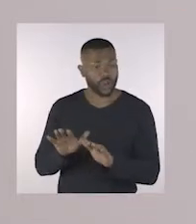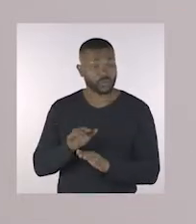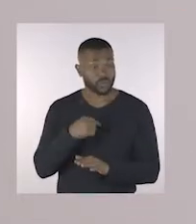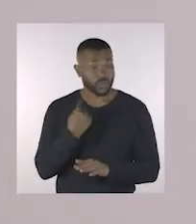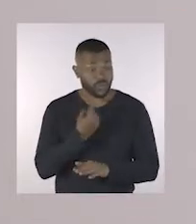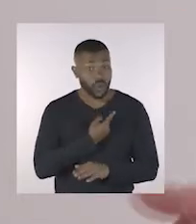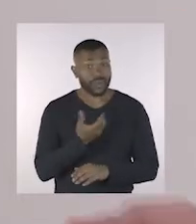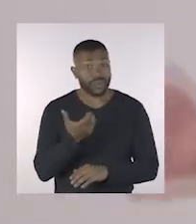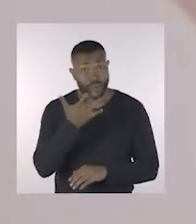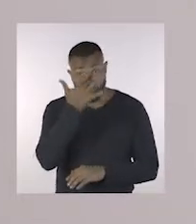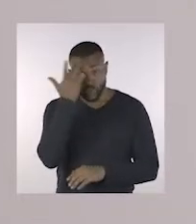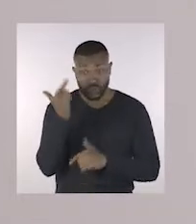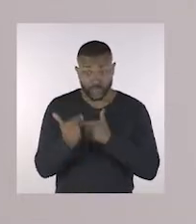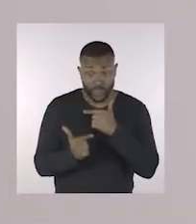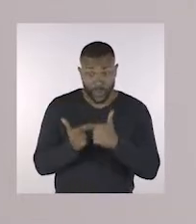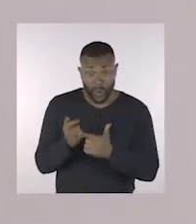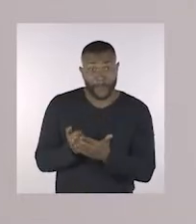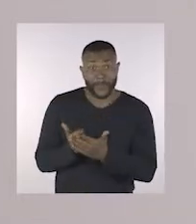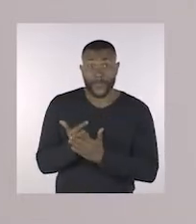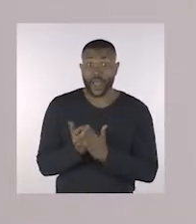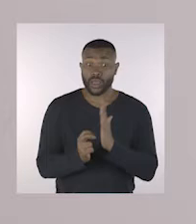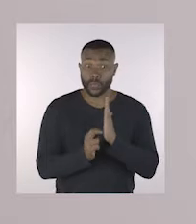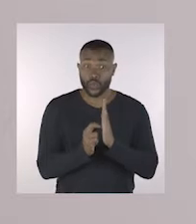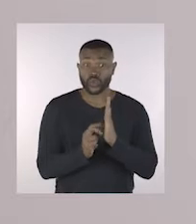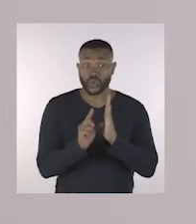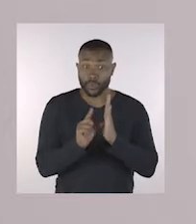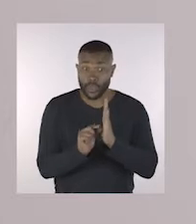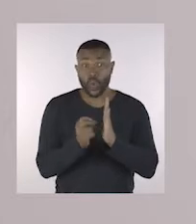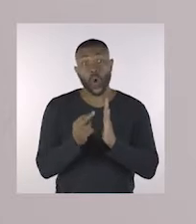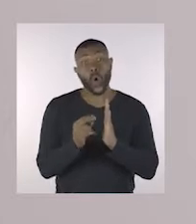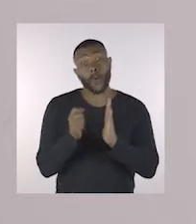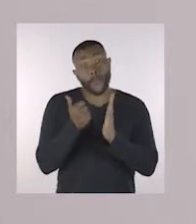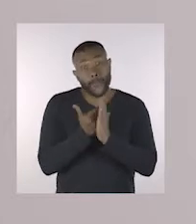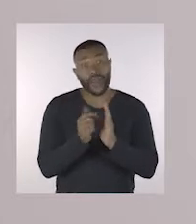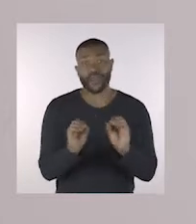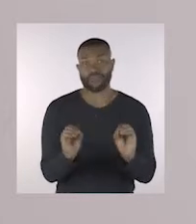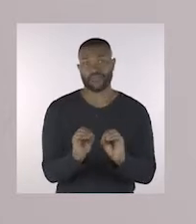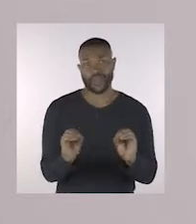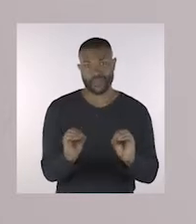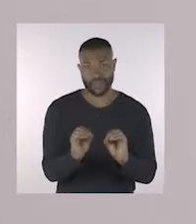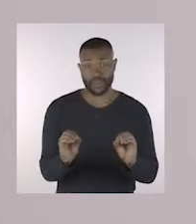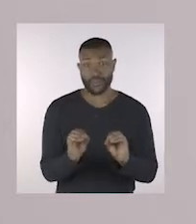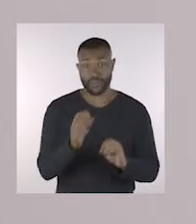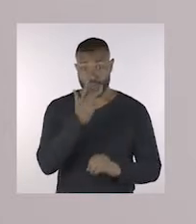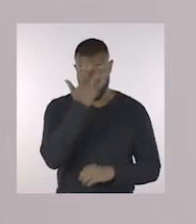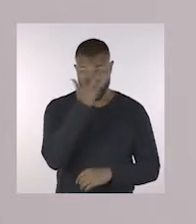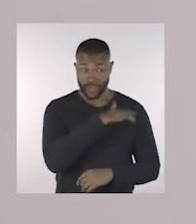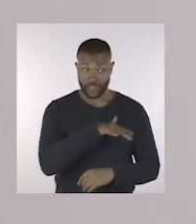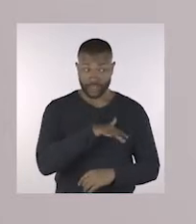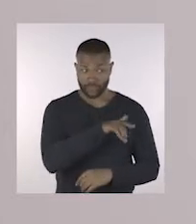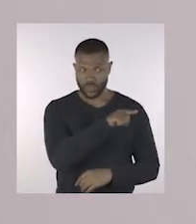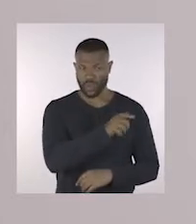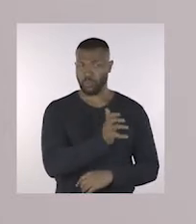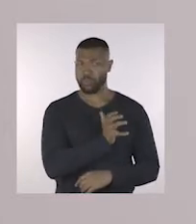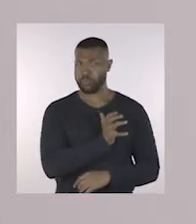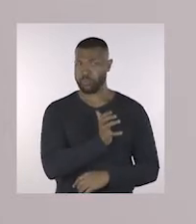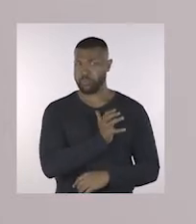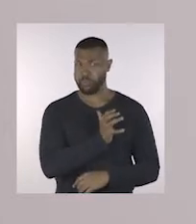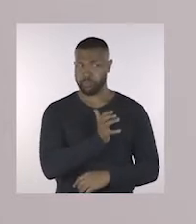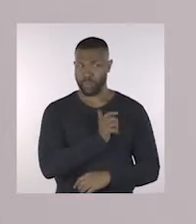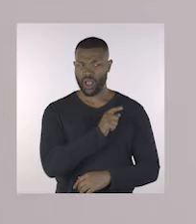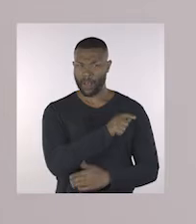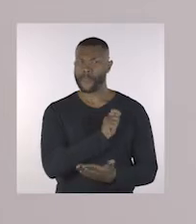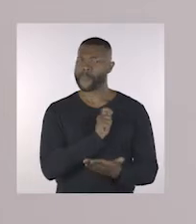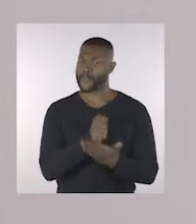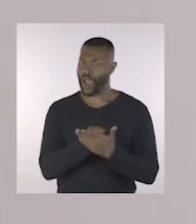muito menos aliás 20 quer que os trabalhadores paguem menos ou não paga em nada e que aqueles que